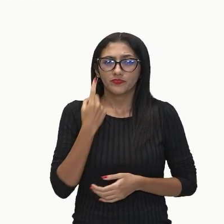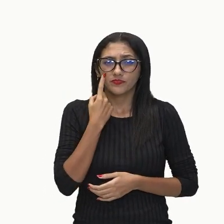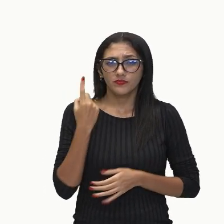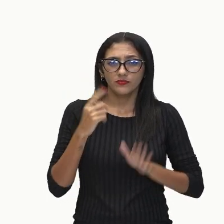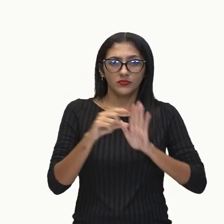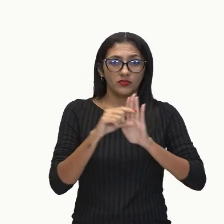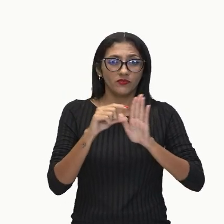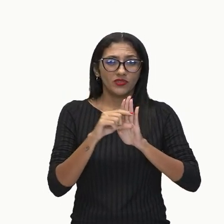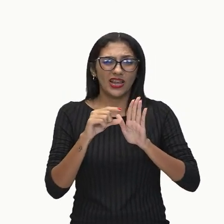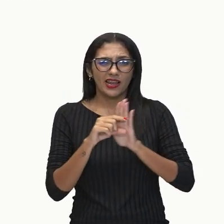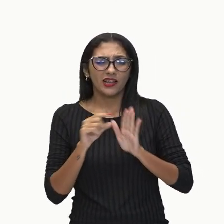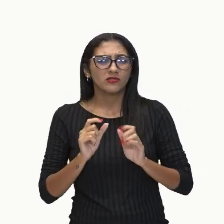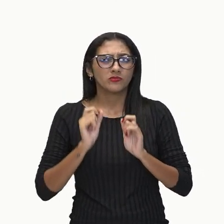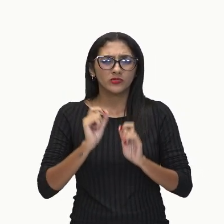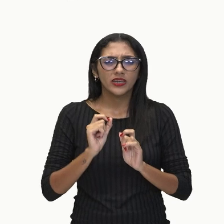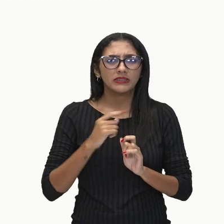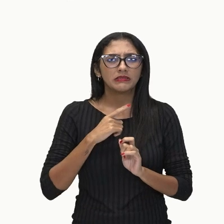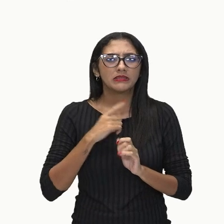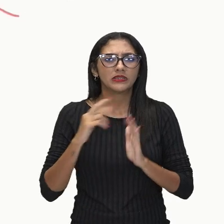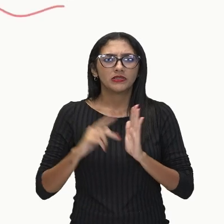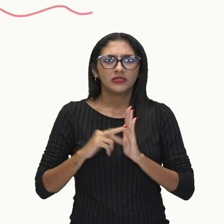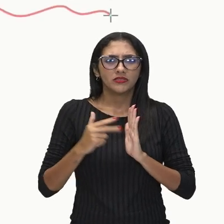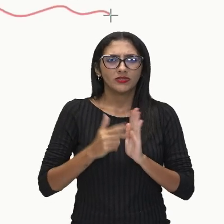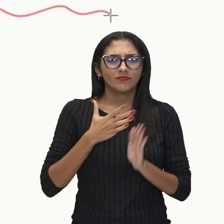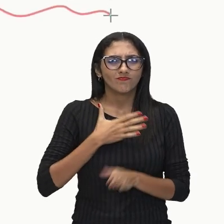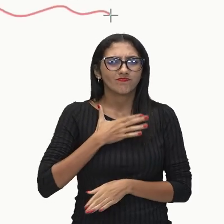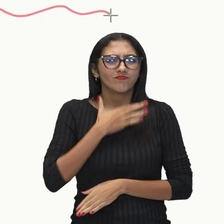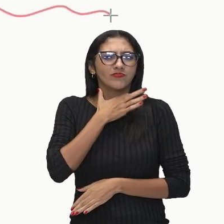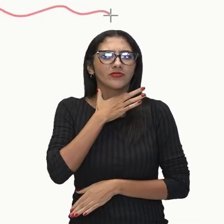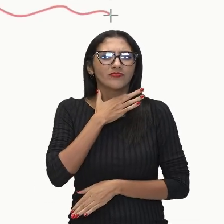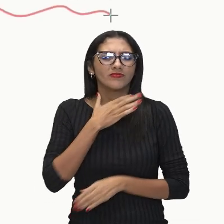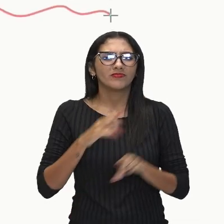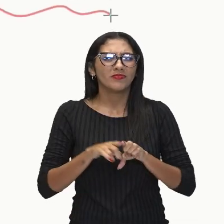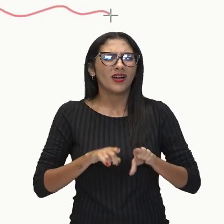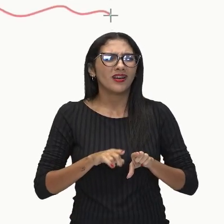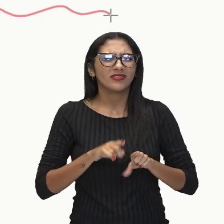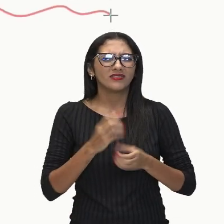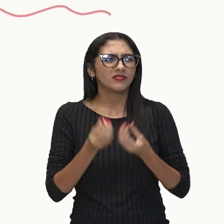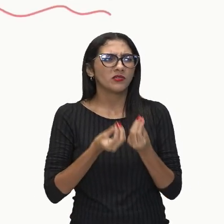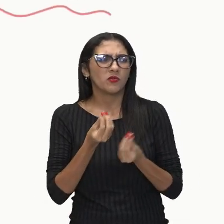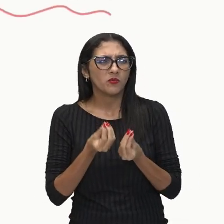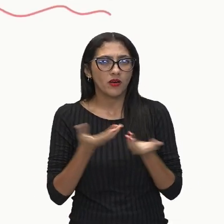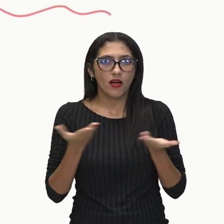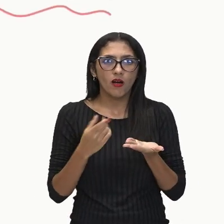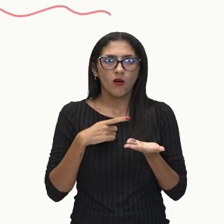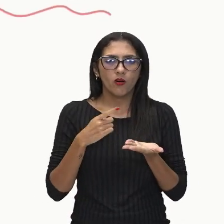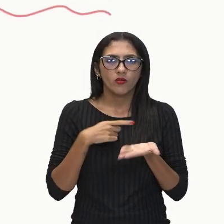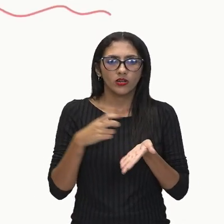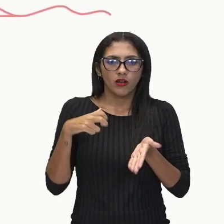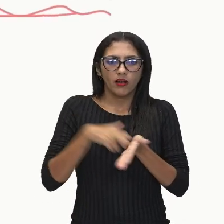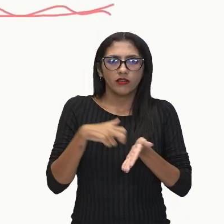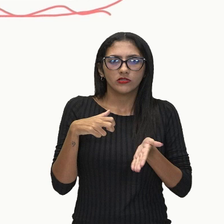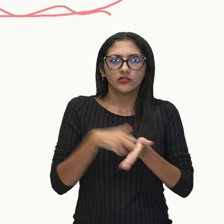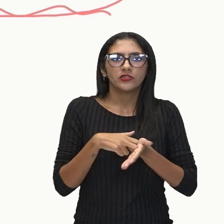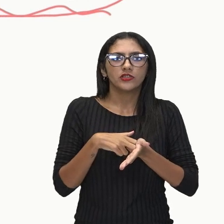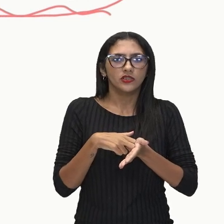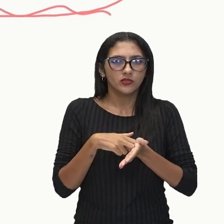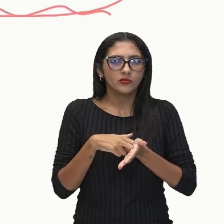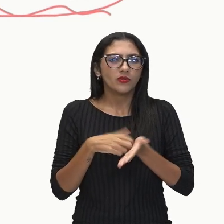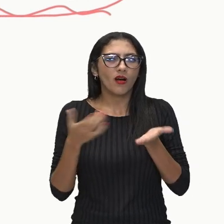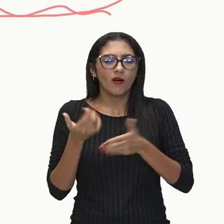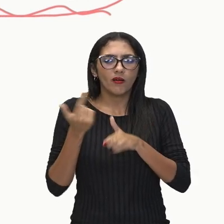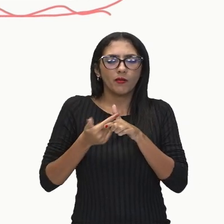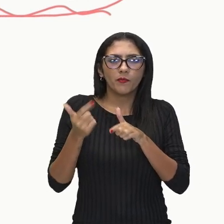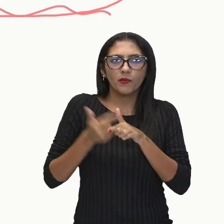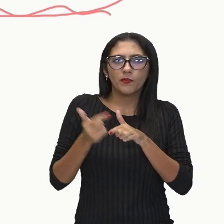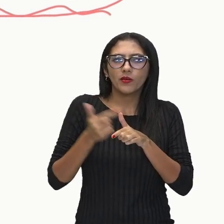verso, a poesia, agora responde a inquérito policial militar. Inquérito policial